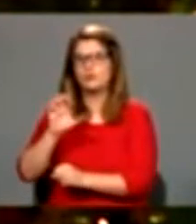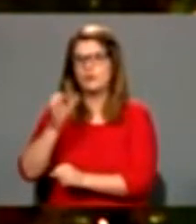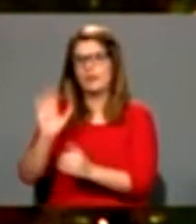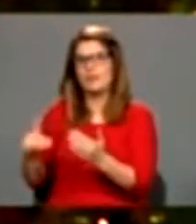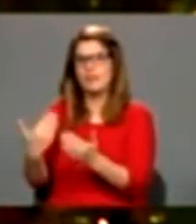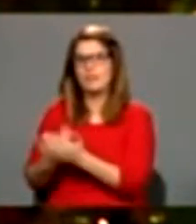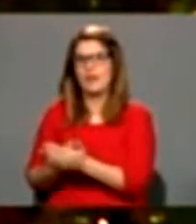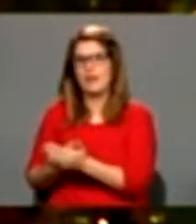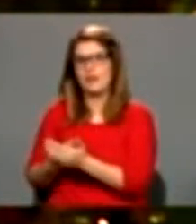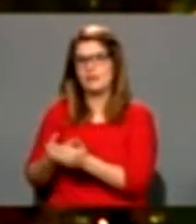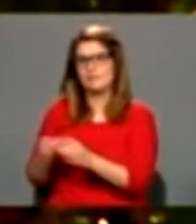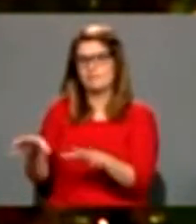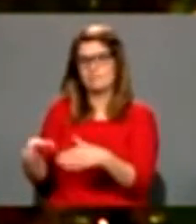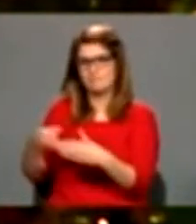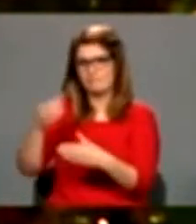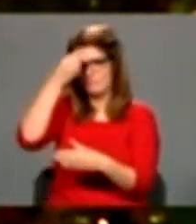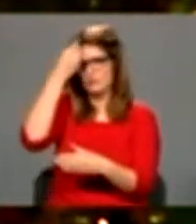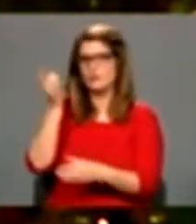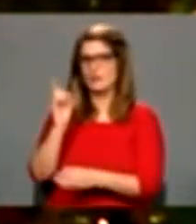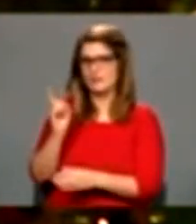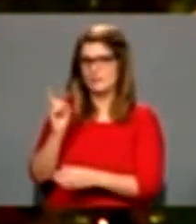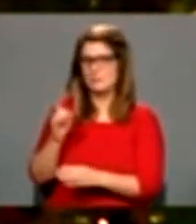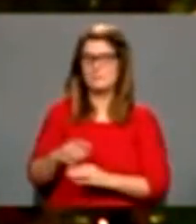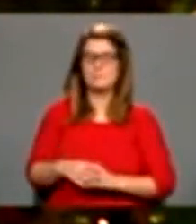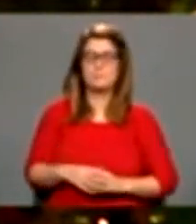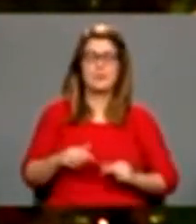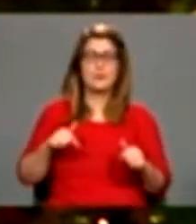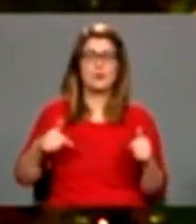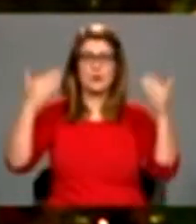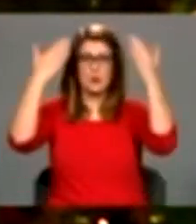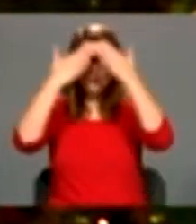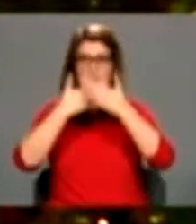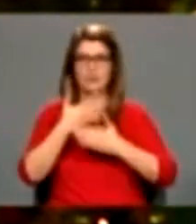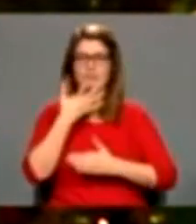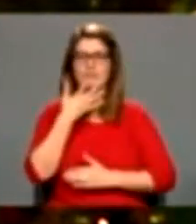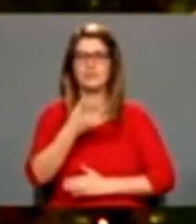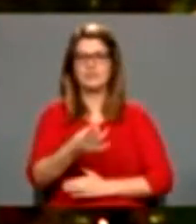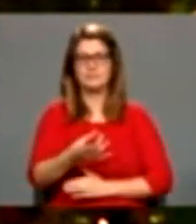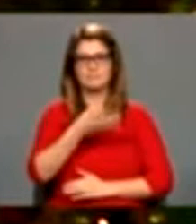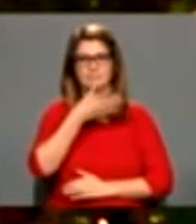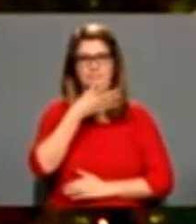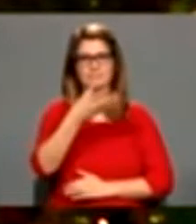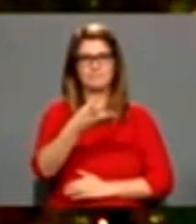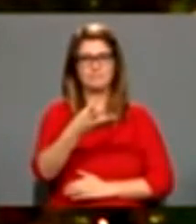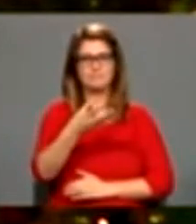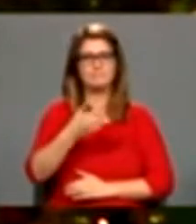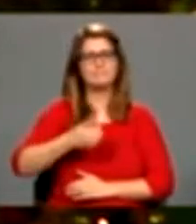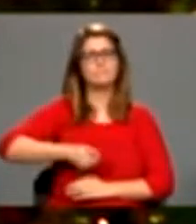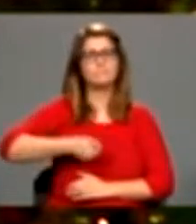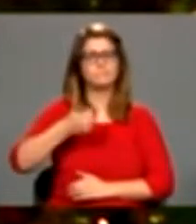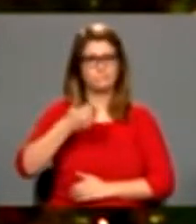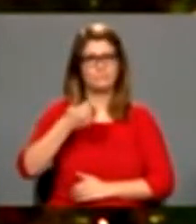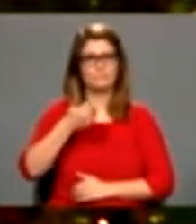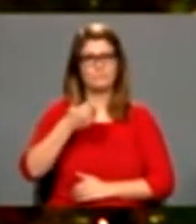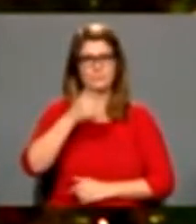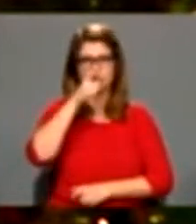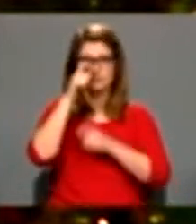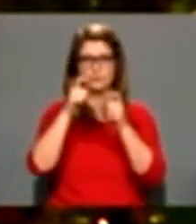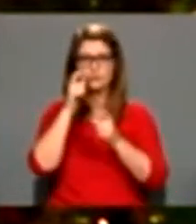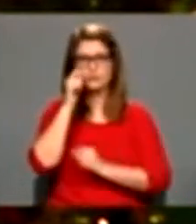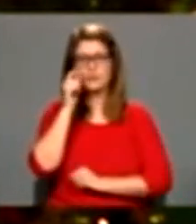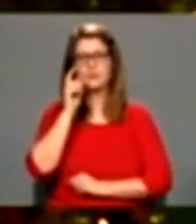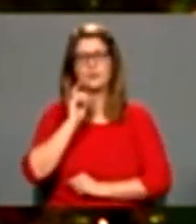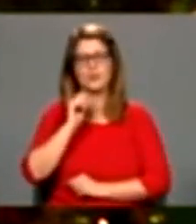tião e nesta noite de natal a minha mensagem vai principalmente para as açorianas e